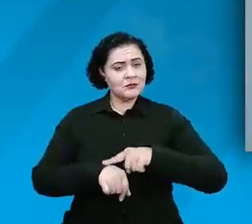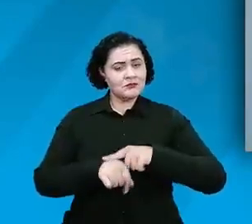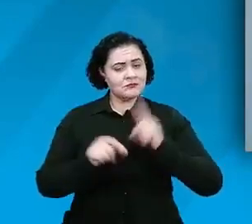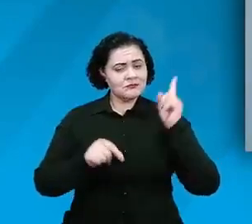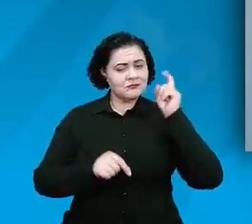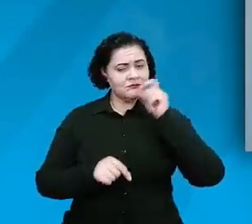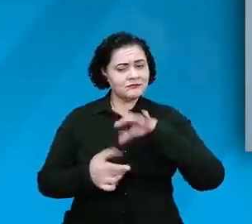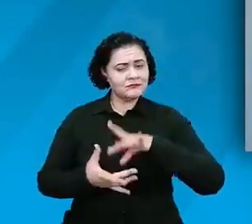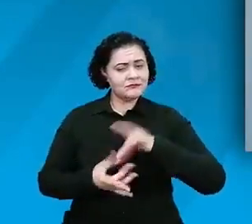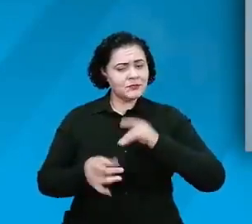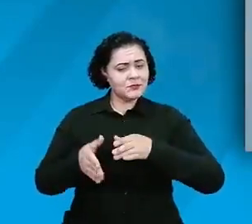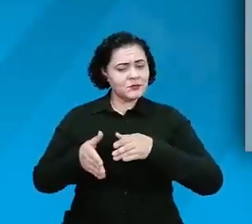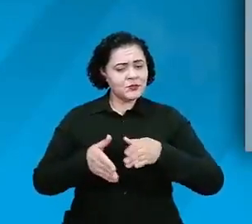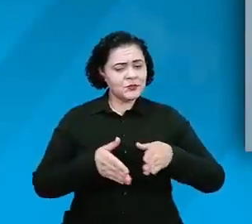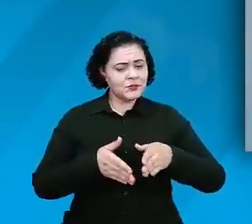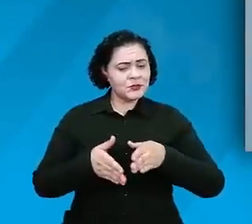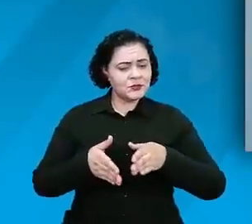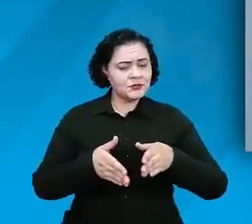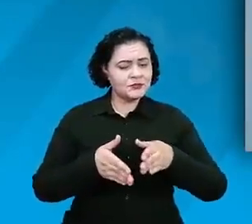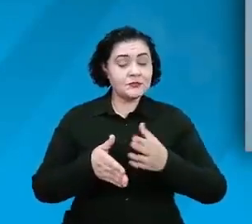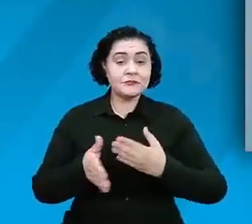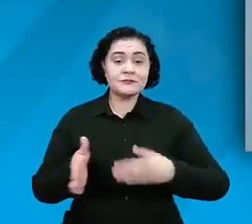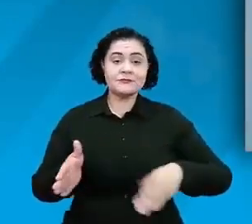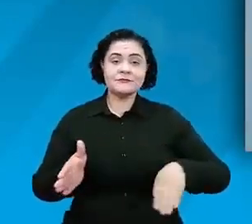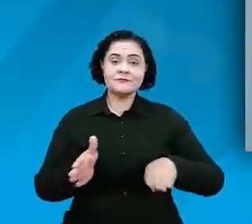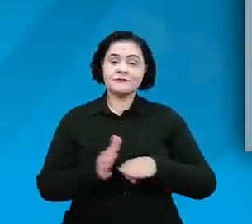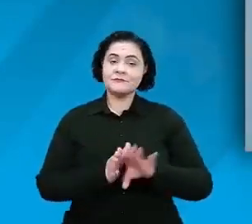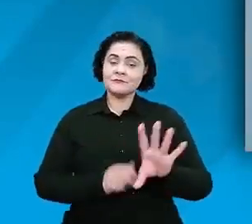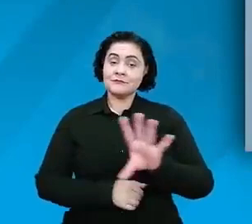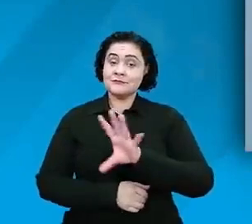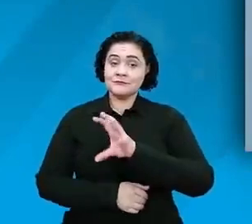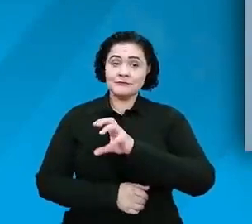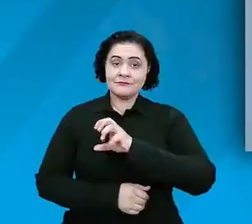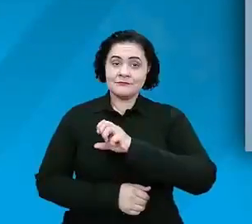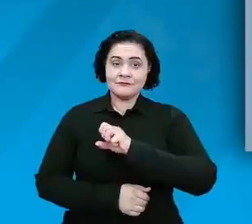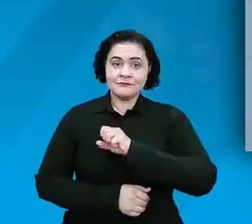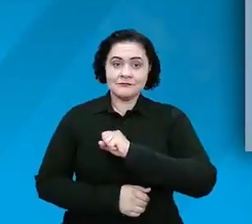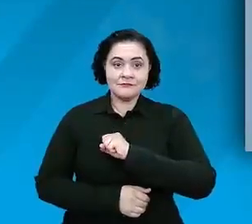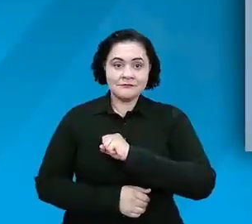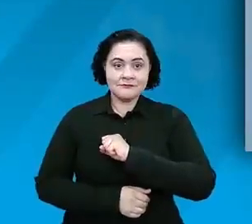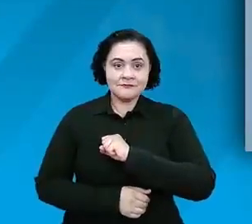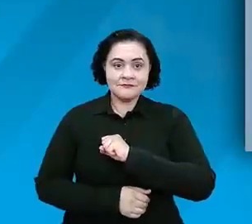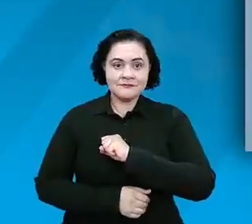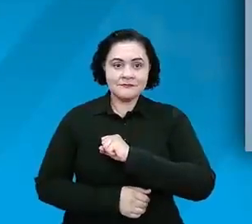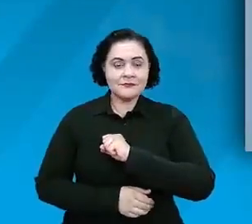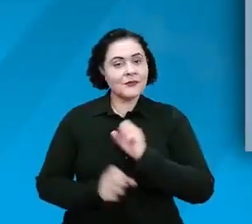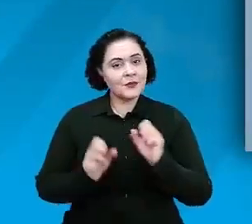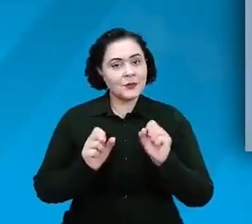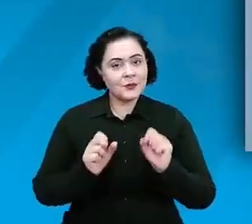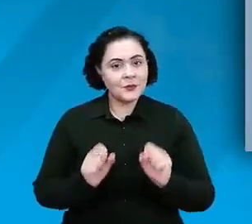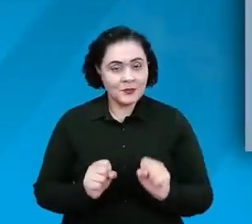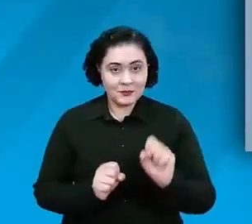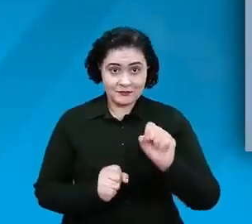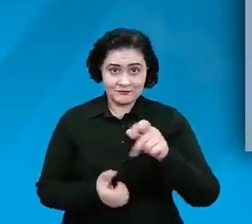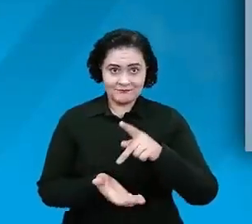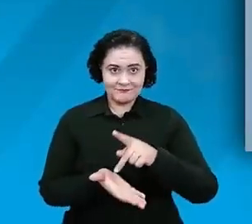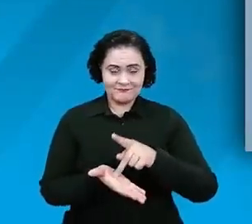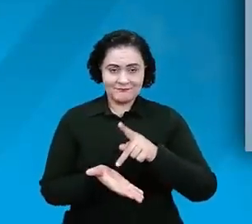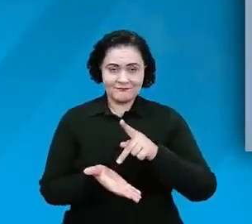até alcançar o amor como opção de vida, nós podemos